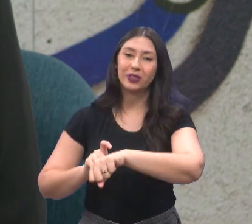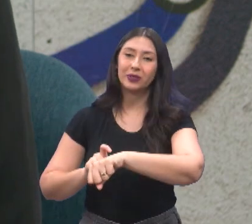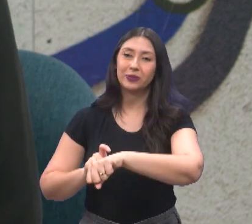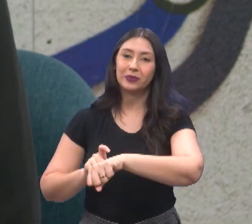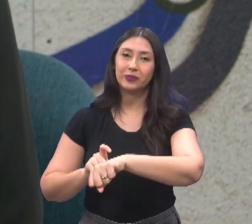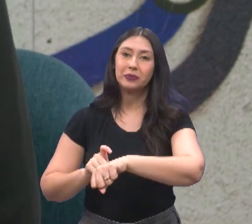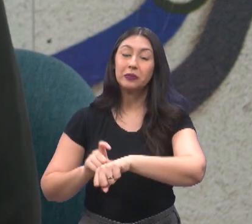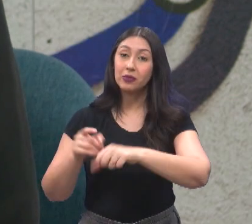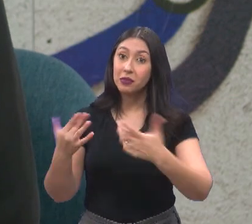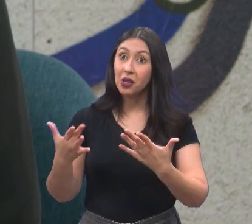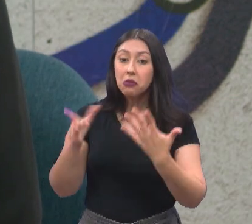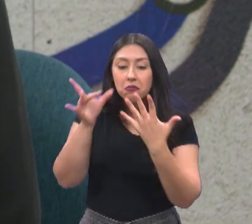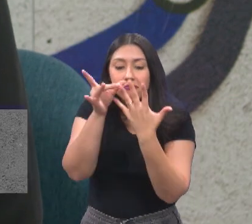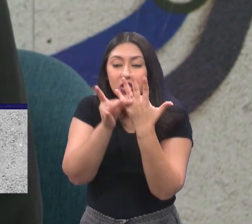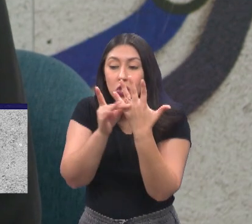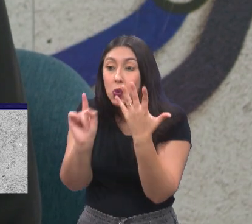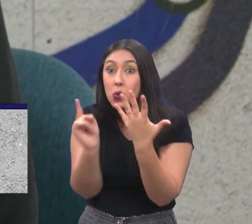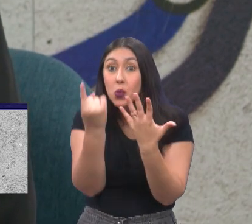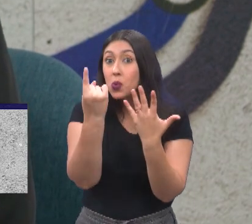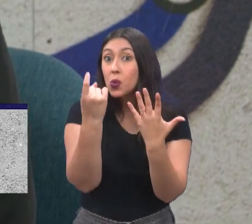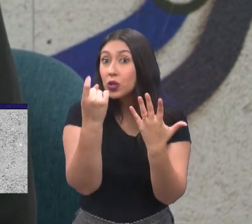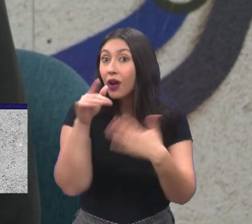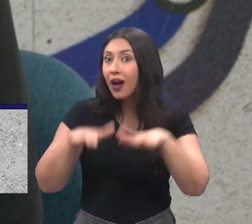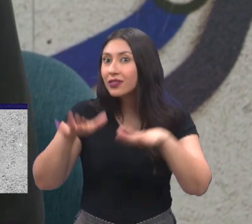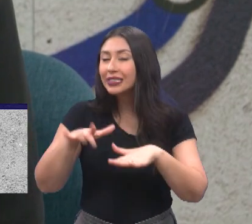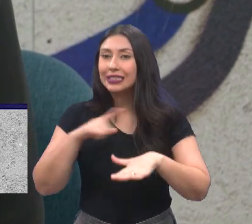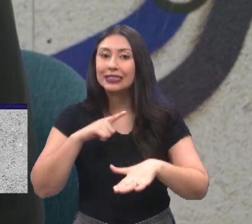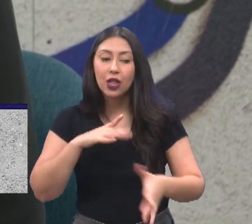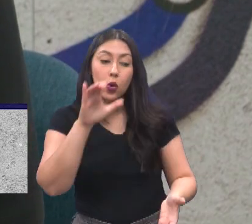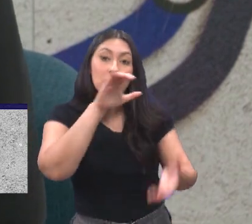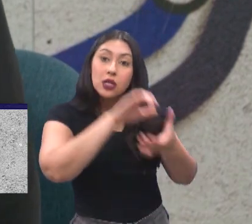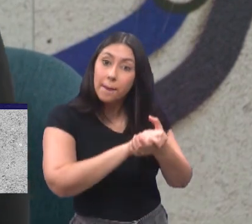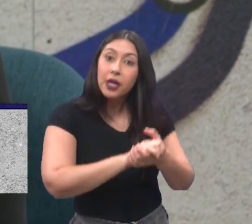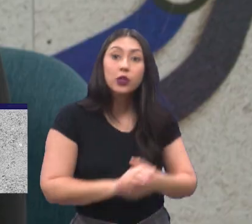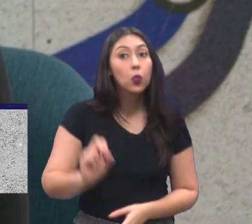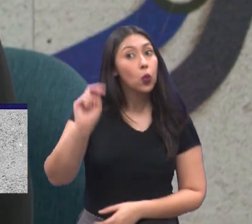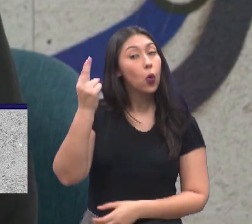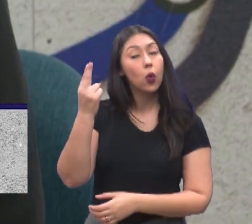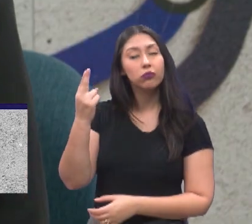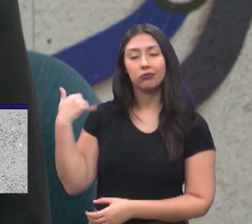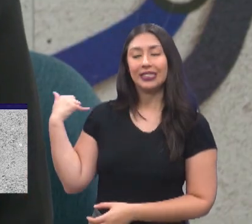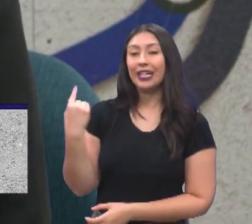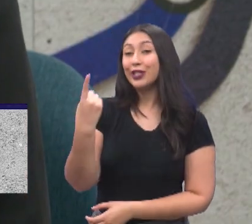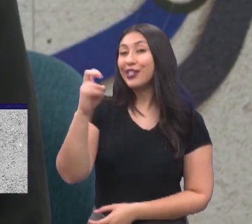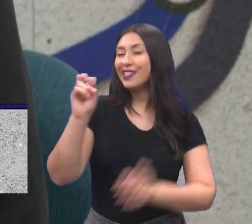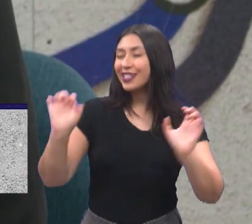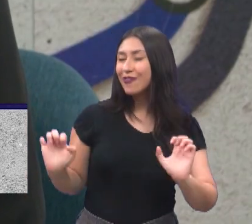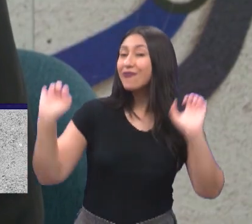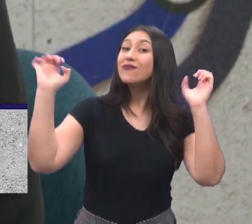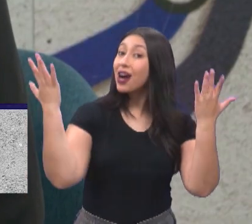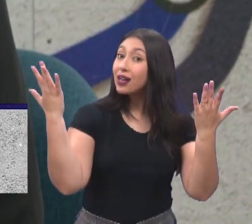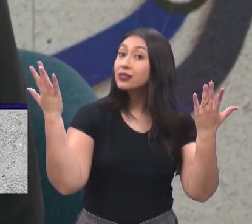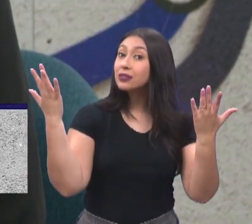de ser uma peça única, ela vai entrar num casamento, ela vai entrar numa festa de 15 anos, ela vai trazer a